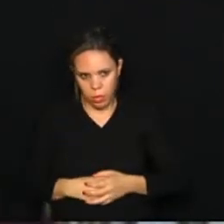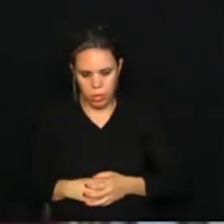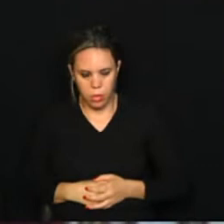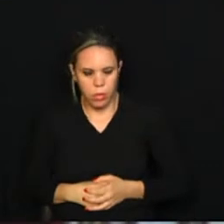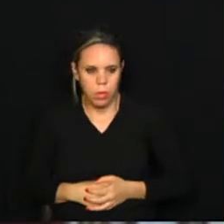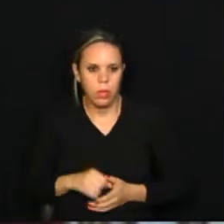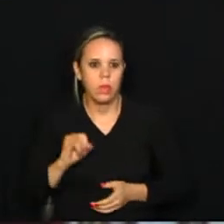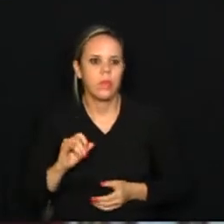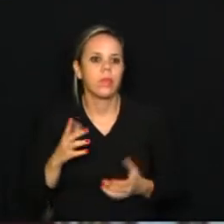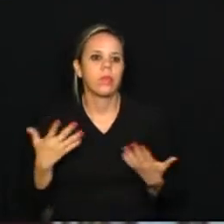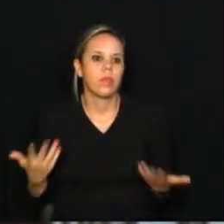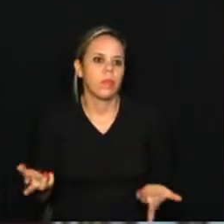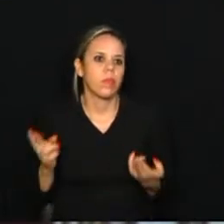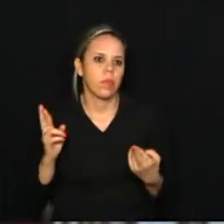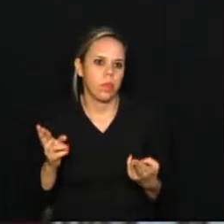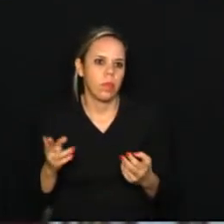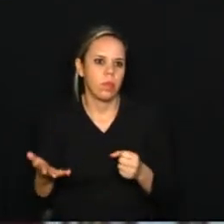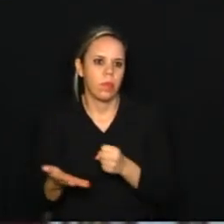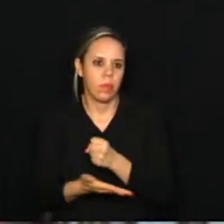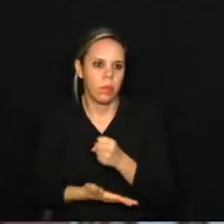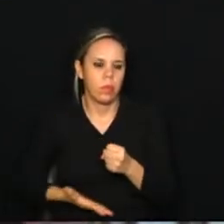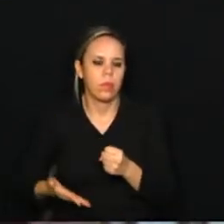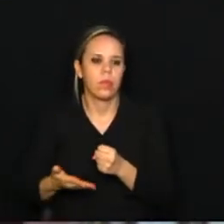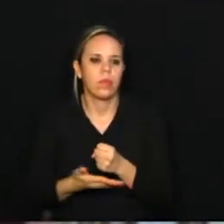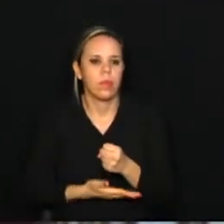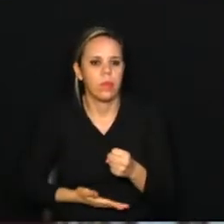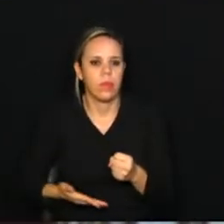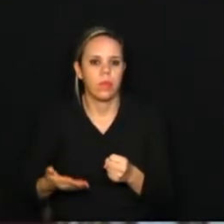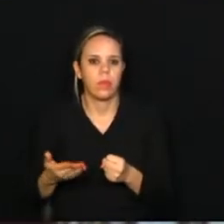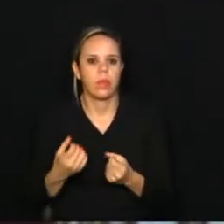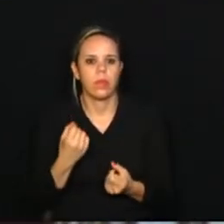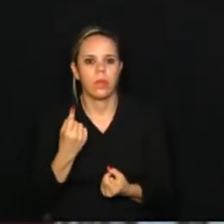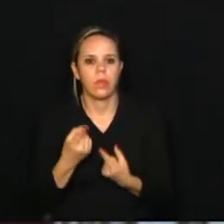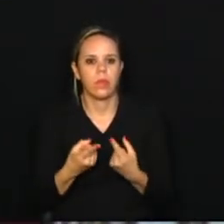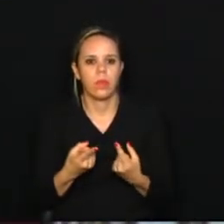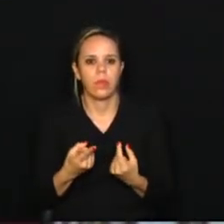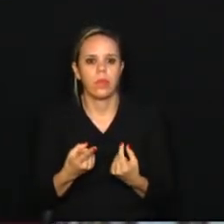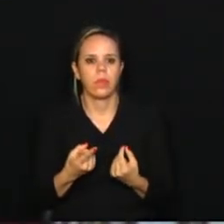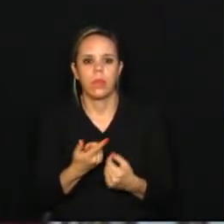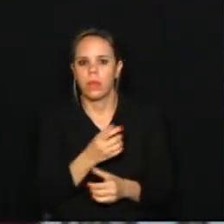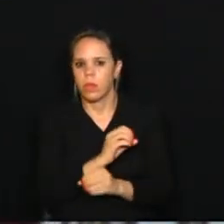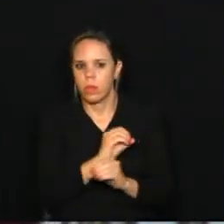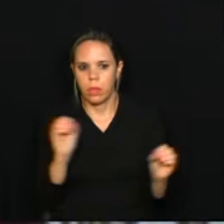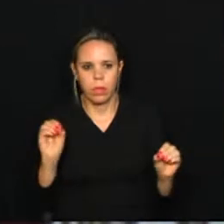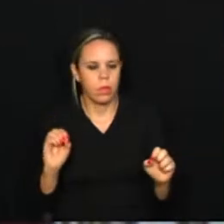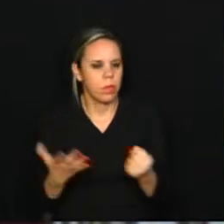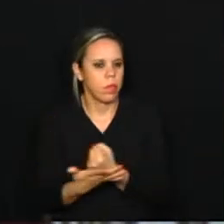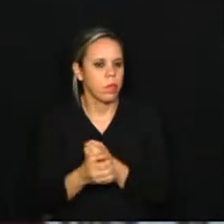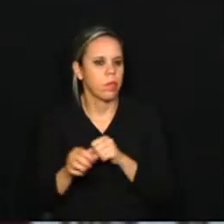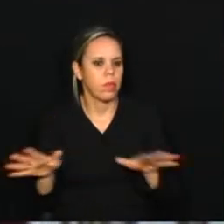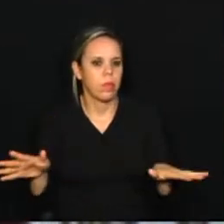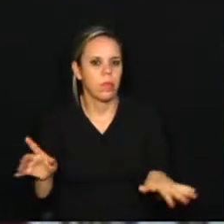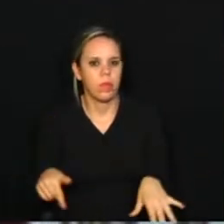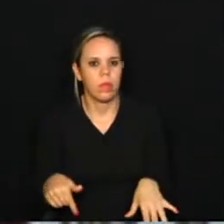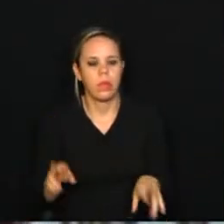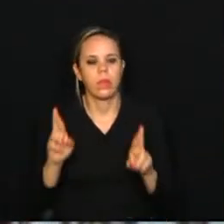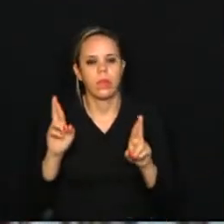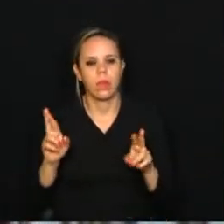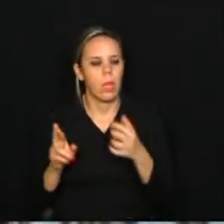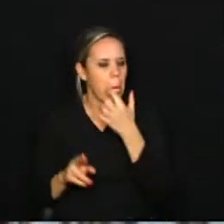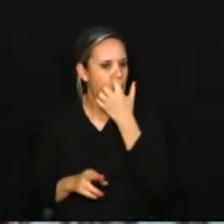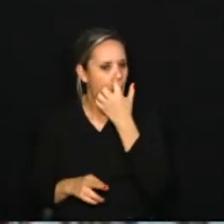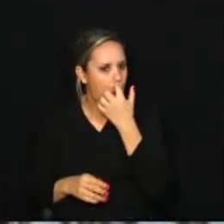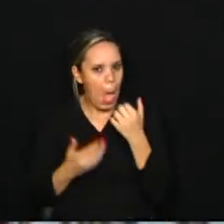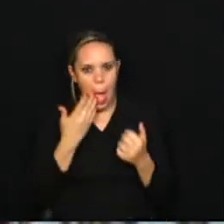o que se espera está baseado em uma situação sem pandemia, né? Aquilo que se espera que a